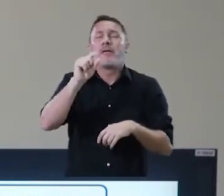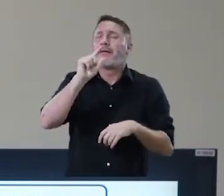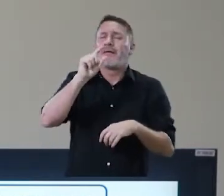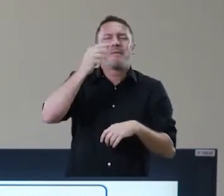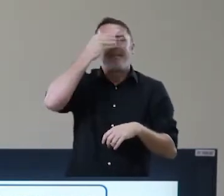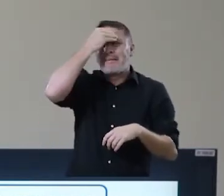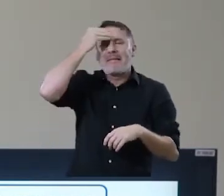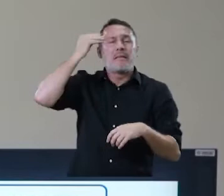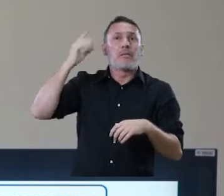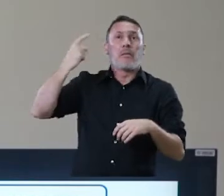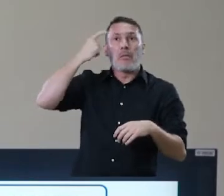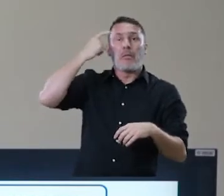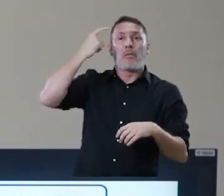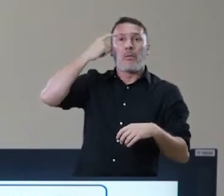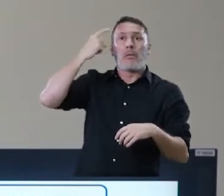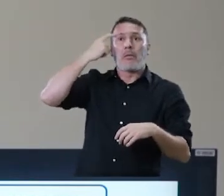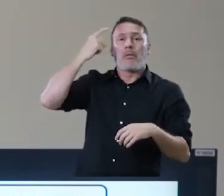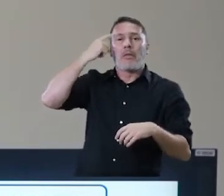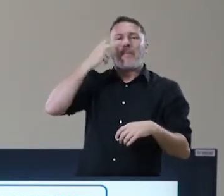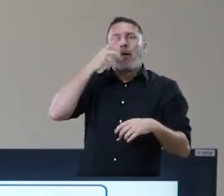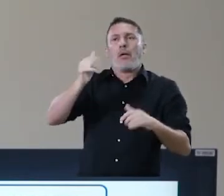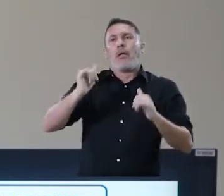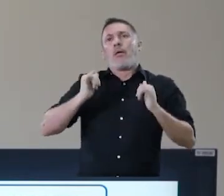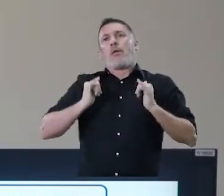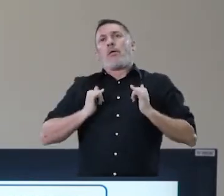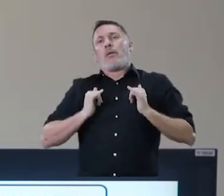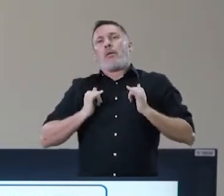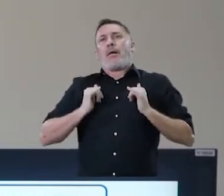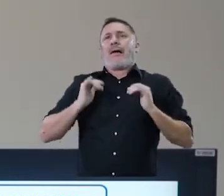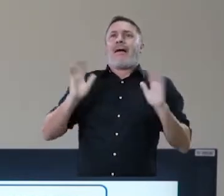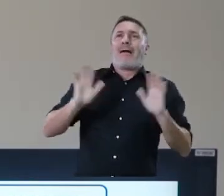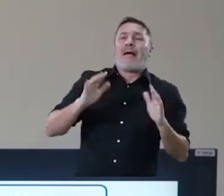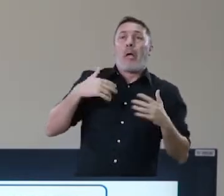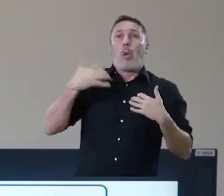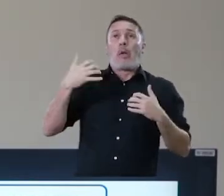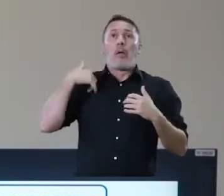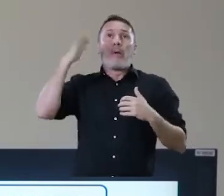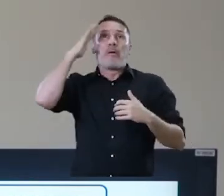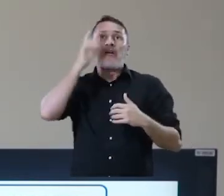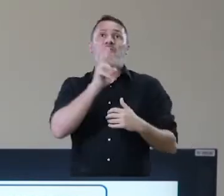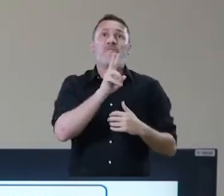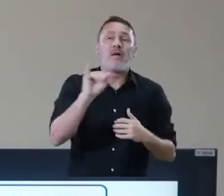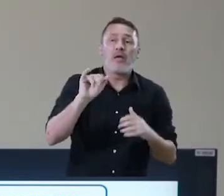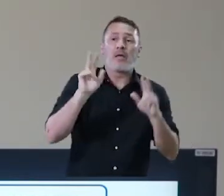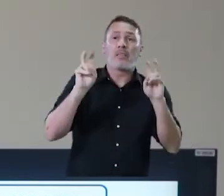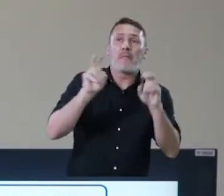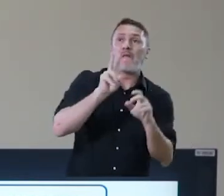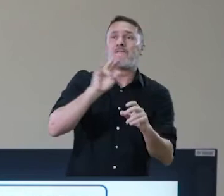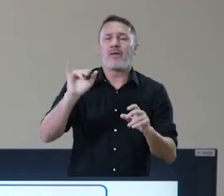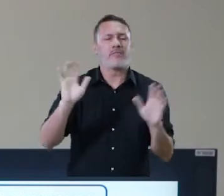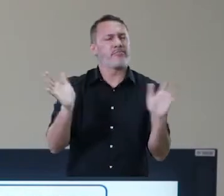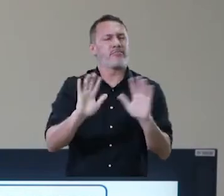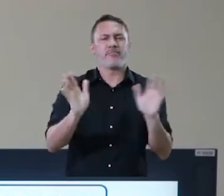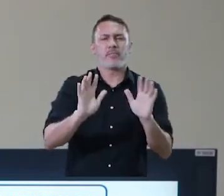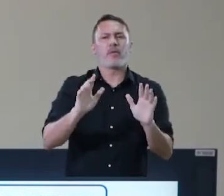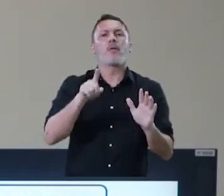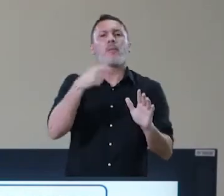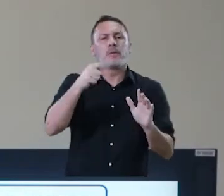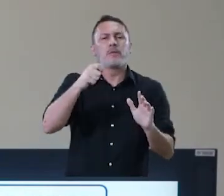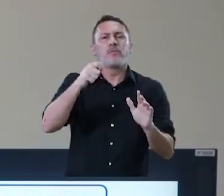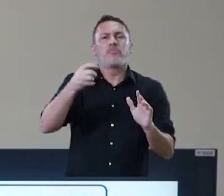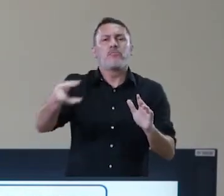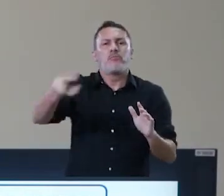Retira essa mentalidade, esse pensamento, foge dessa zona de conforto e achar, olha, eu quero adivinhar o tema. Não, você precisa pensar assim,